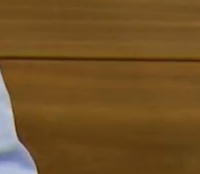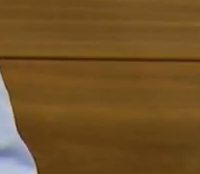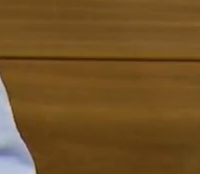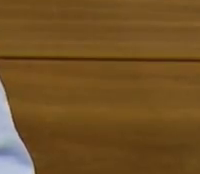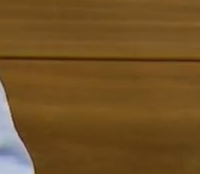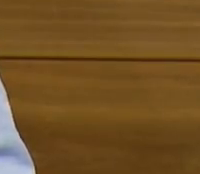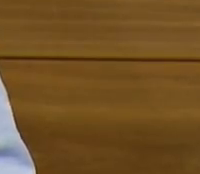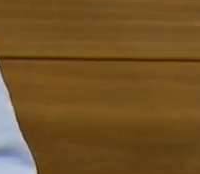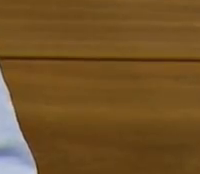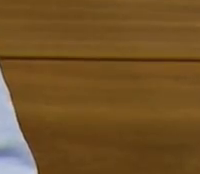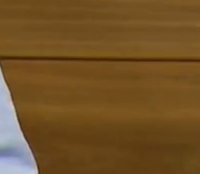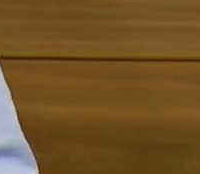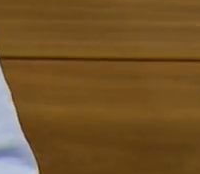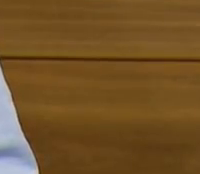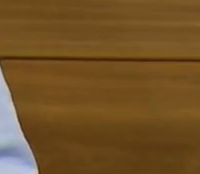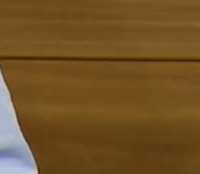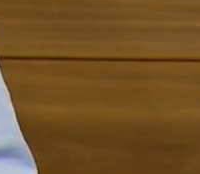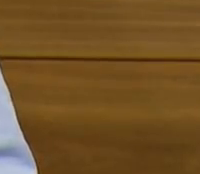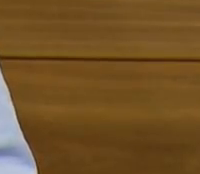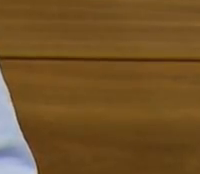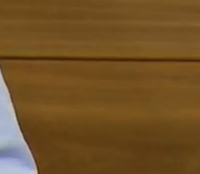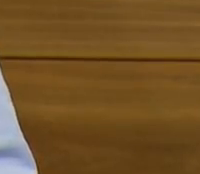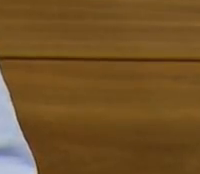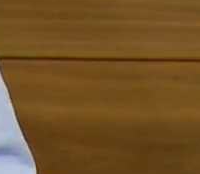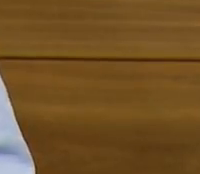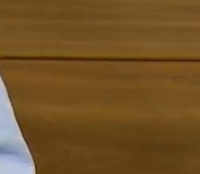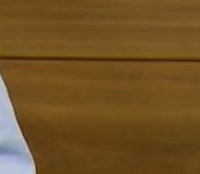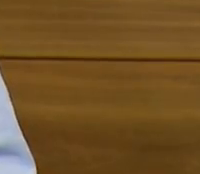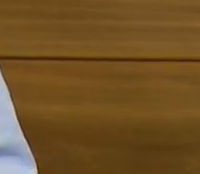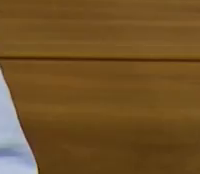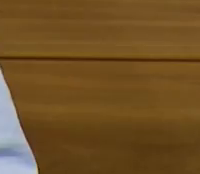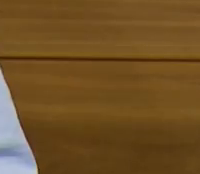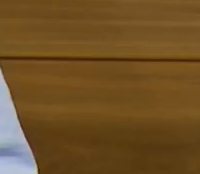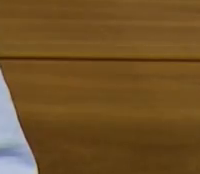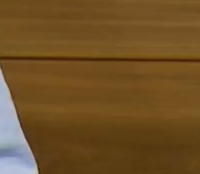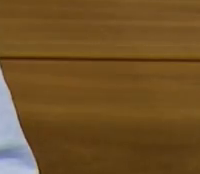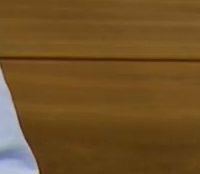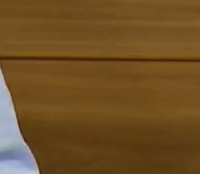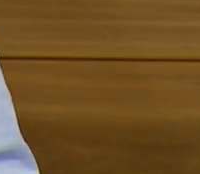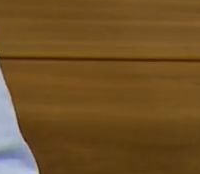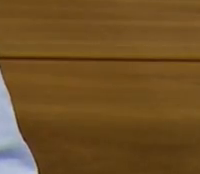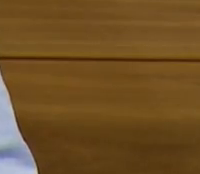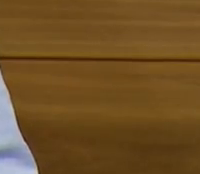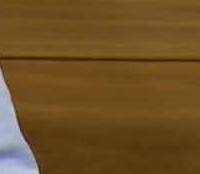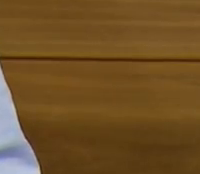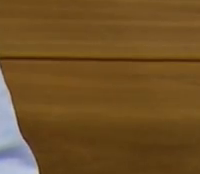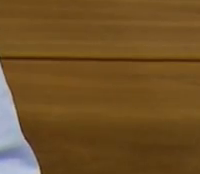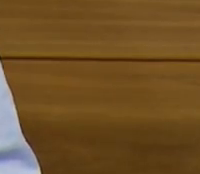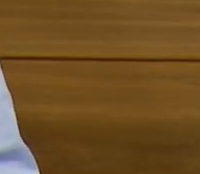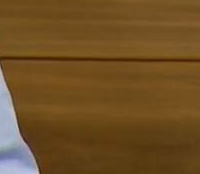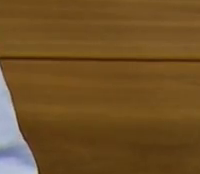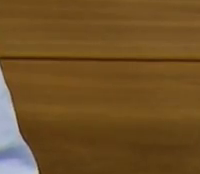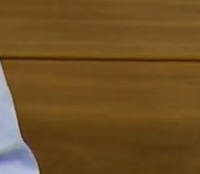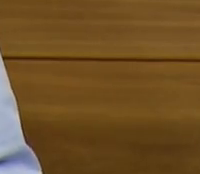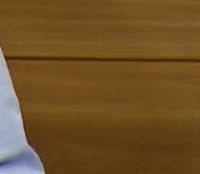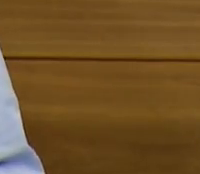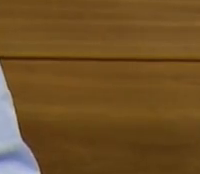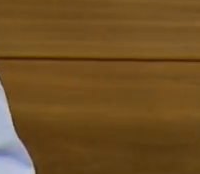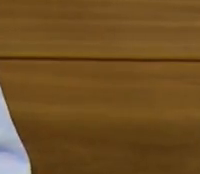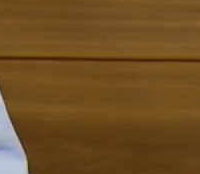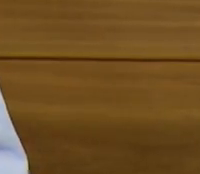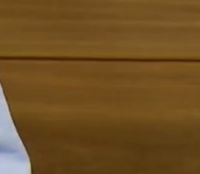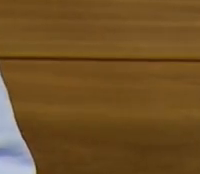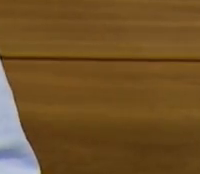vários anos acho que está muito bem escolado e e é um conselho realmente e orgulho